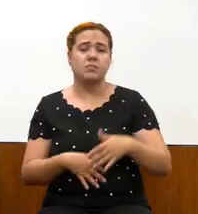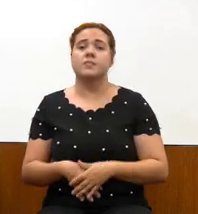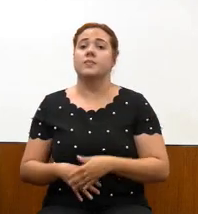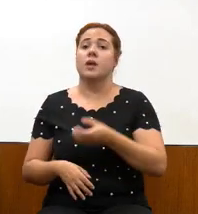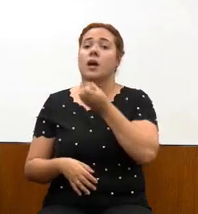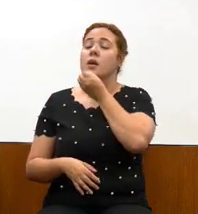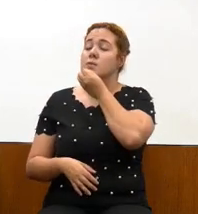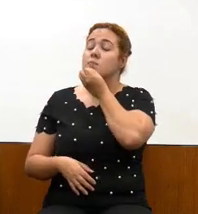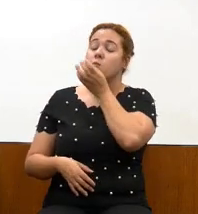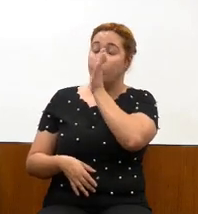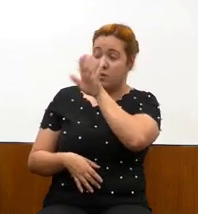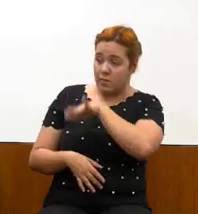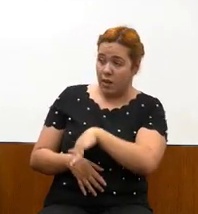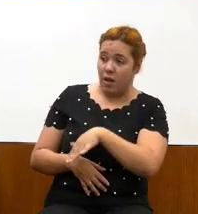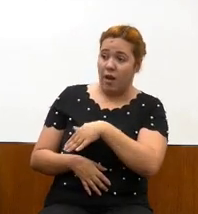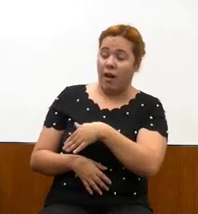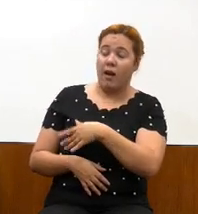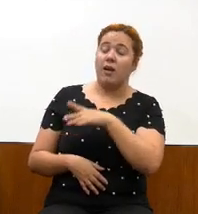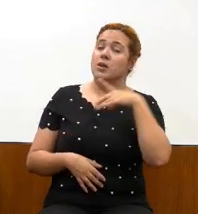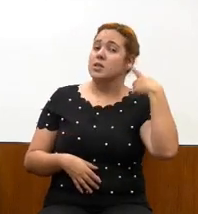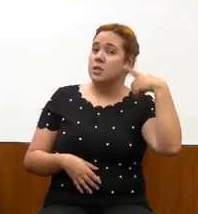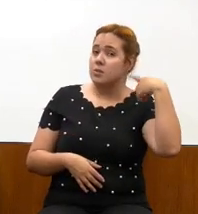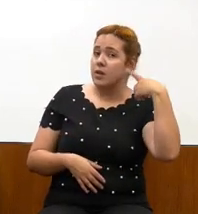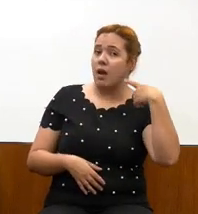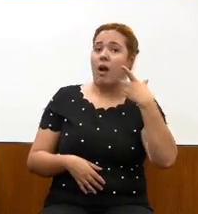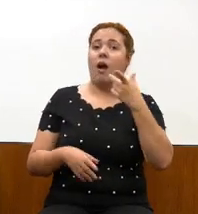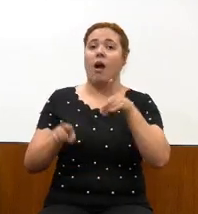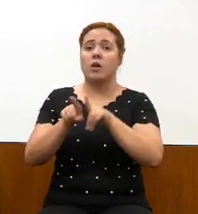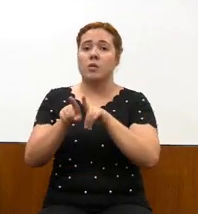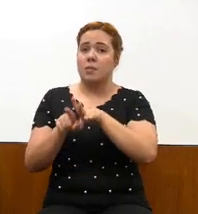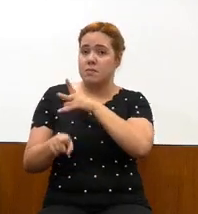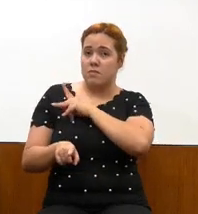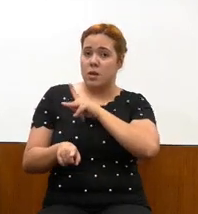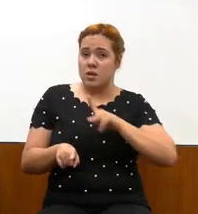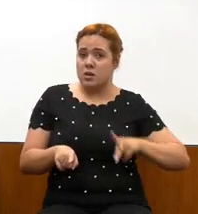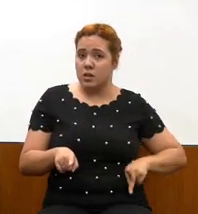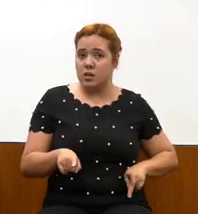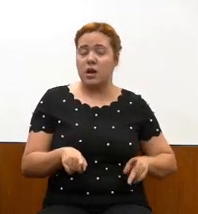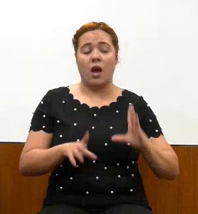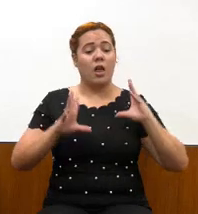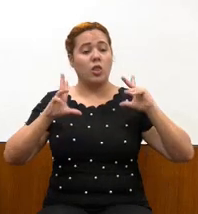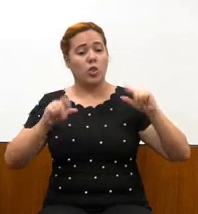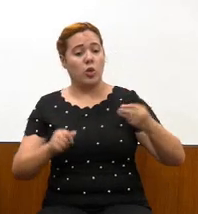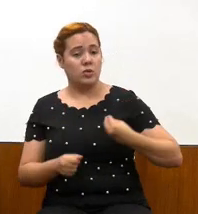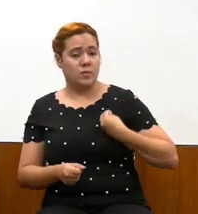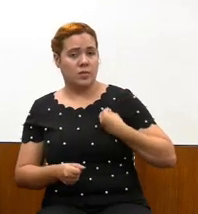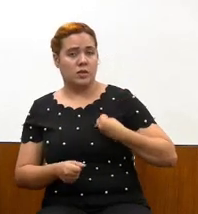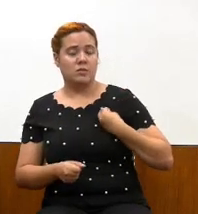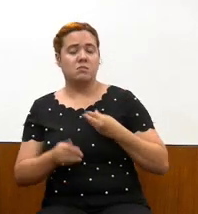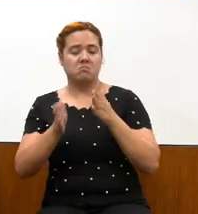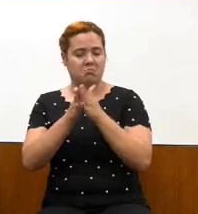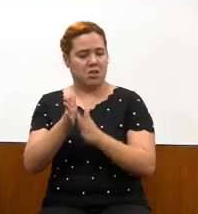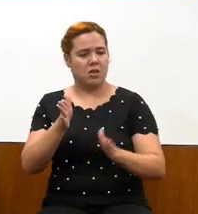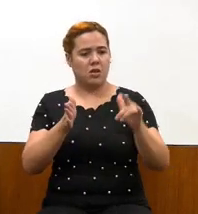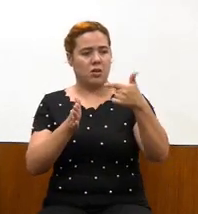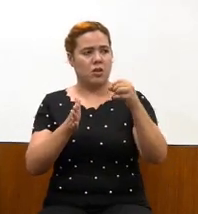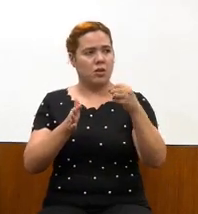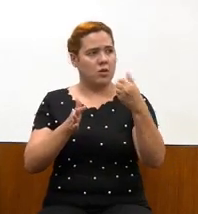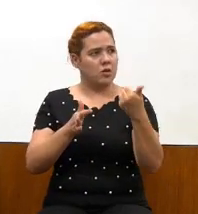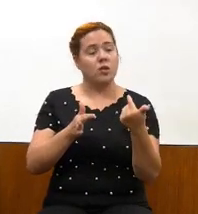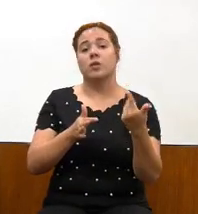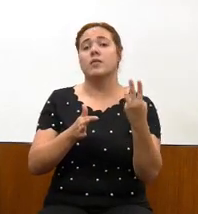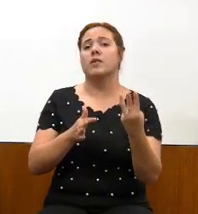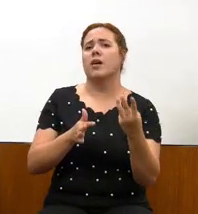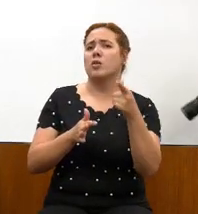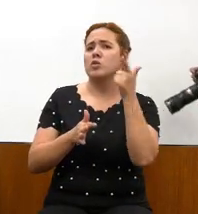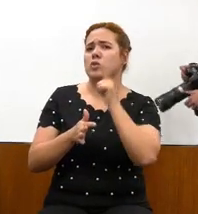Boa tarde, senhor presidente, deputado doutor Maurício, as pessoas aqui presentes. E foi um ano realmente muito produtivo aqui